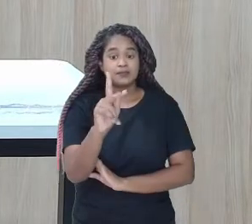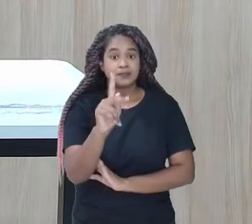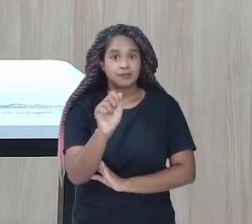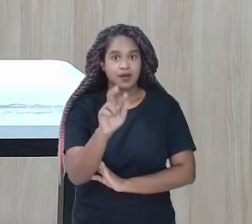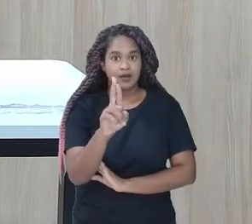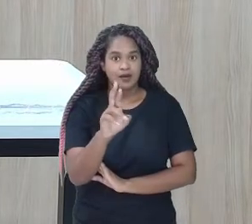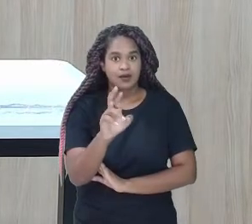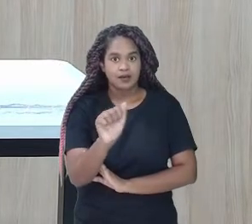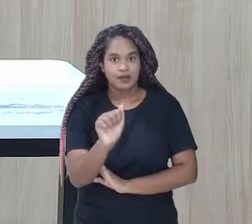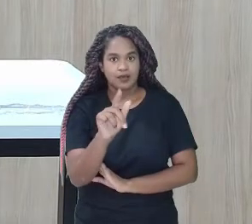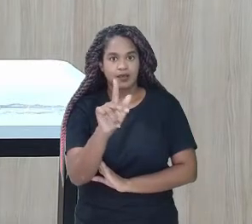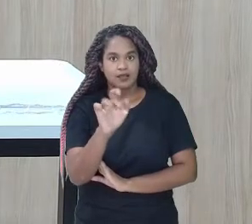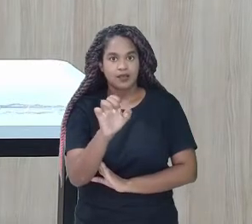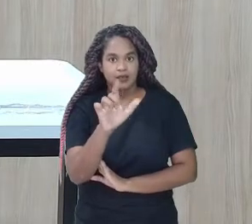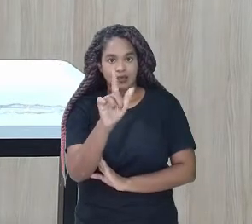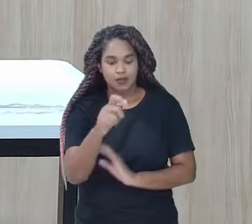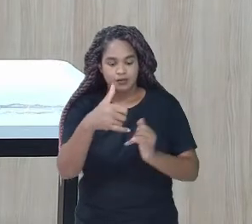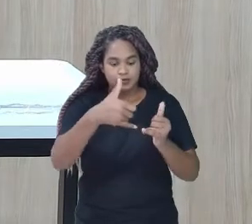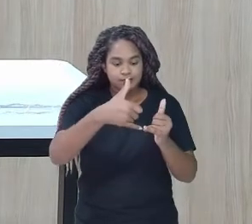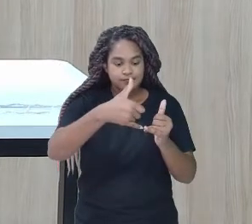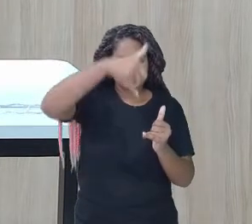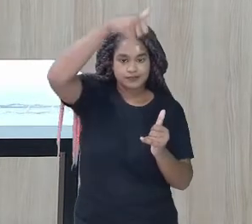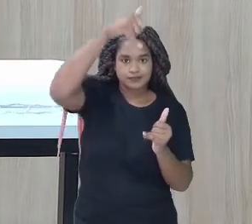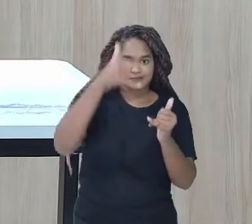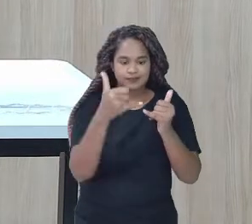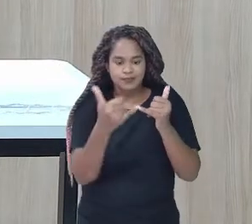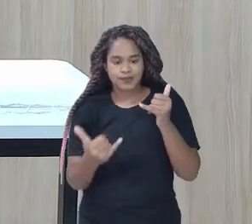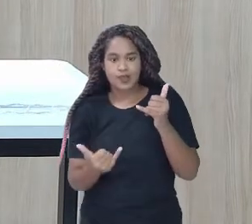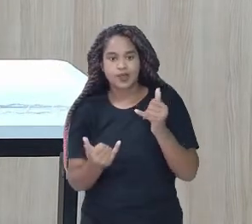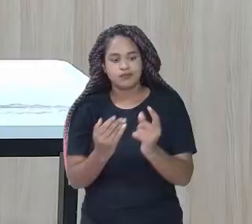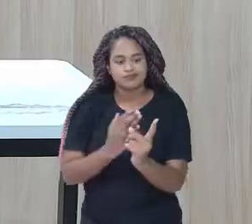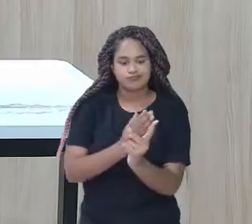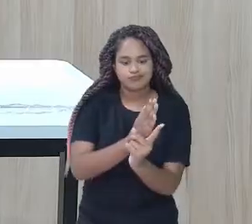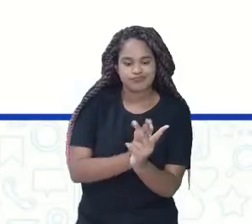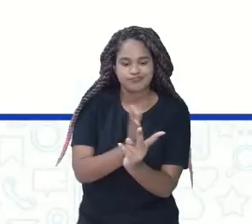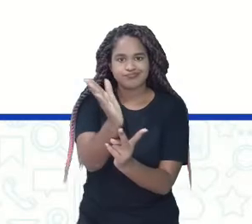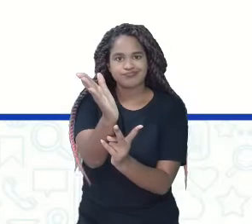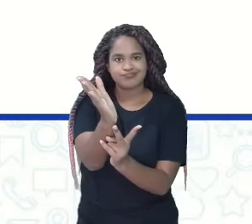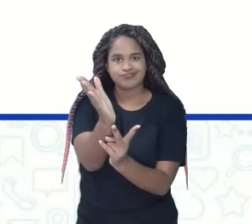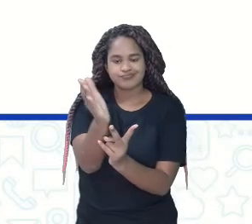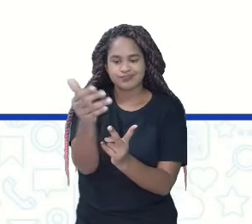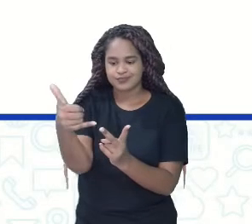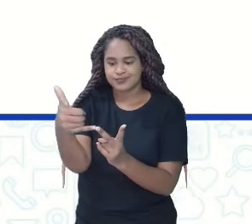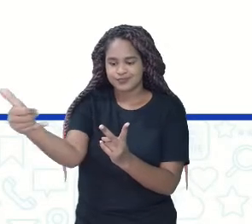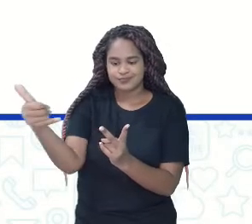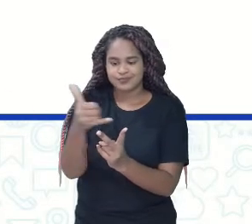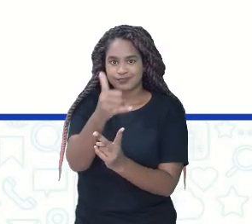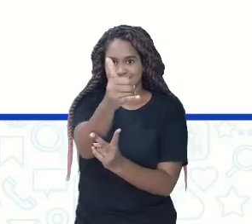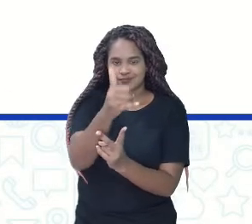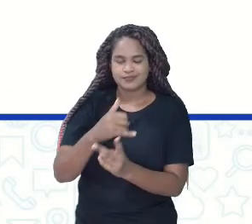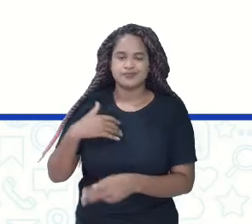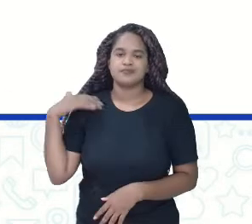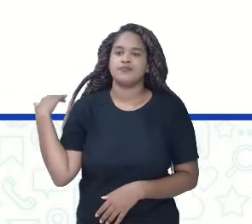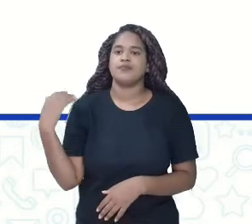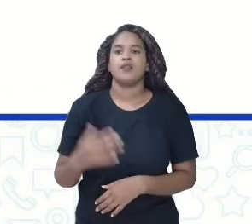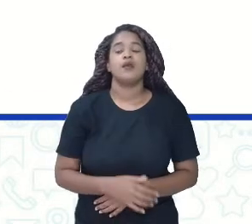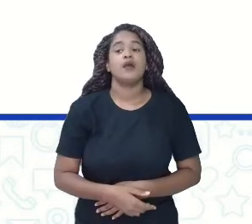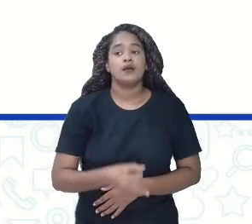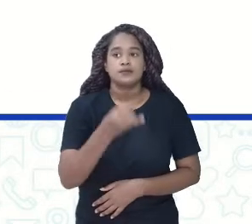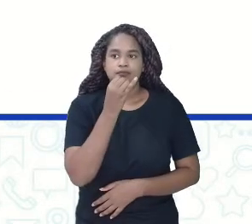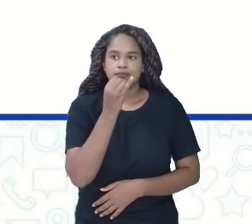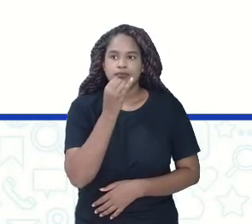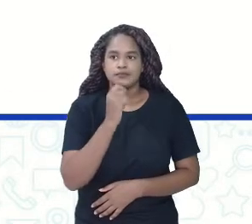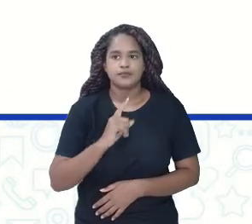série, ele segue o mesmo fio, ele não se divide. Um exemplo disso, desse circuito, é o